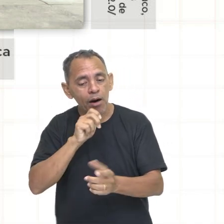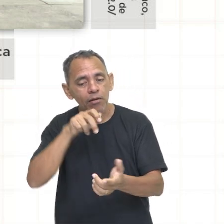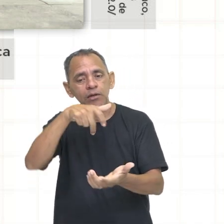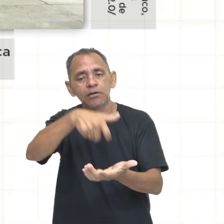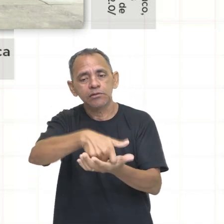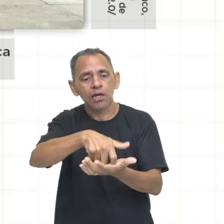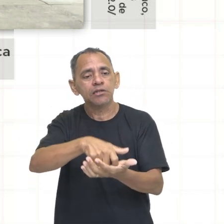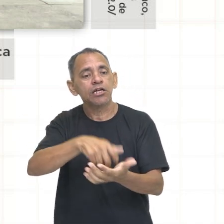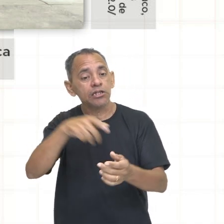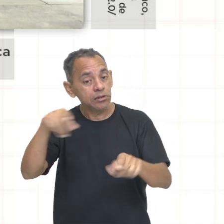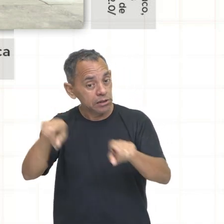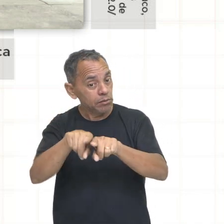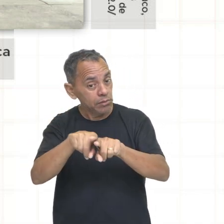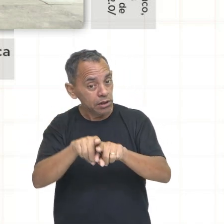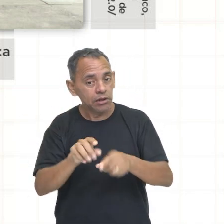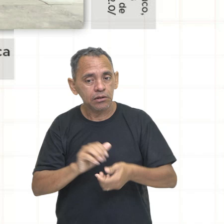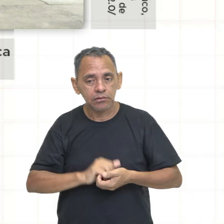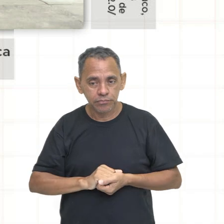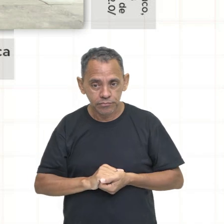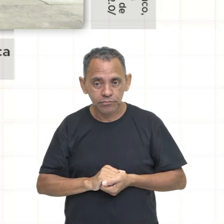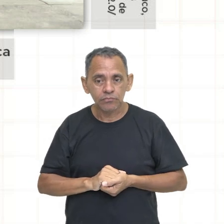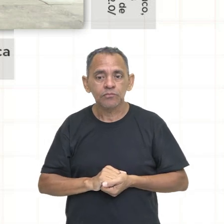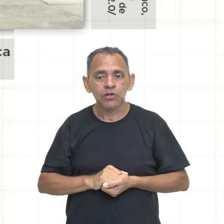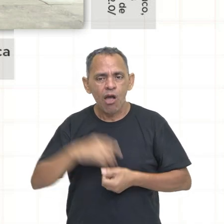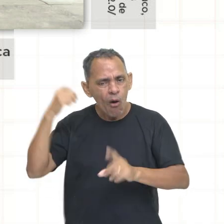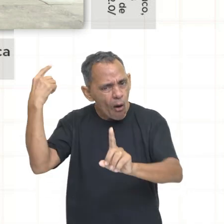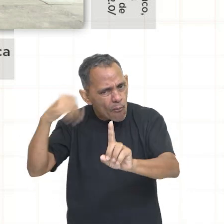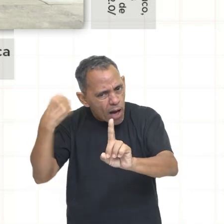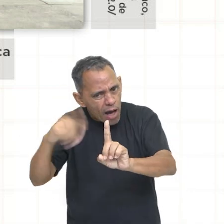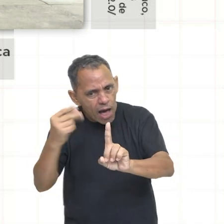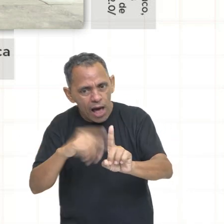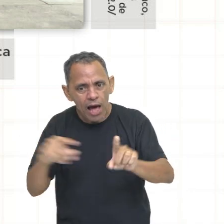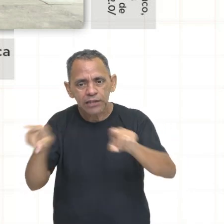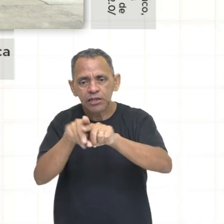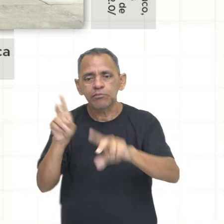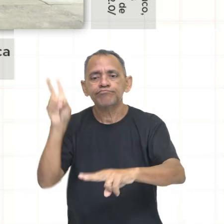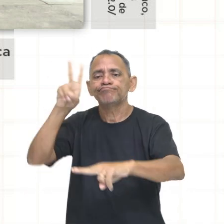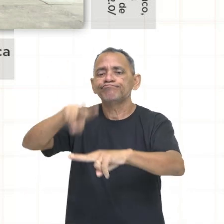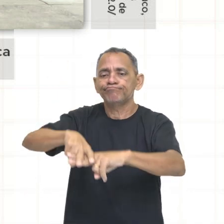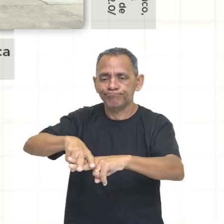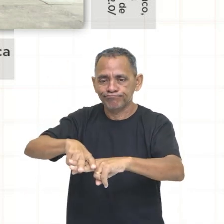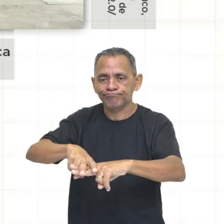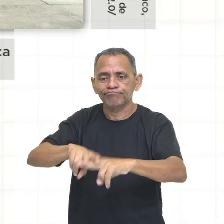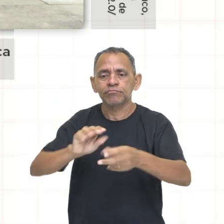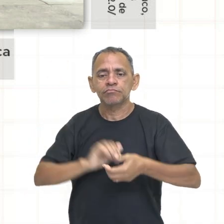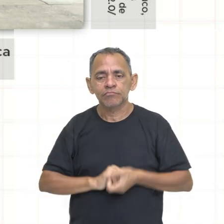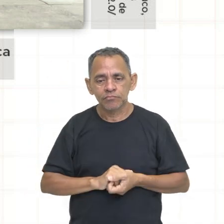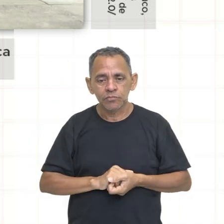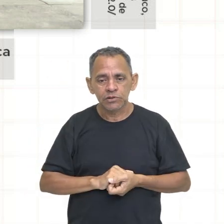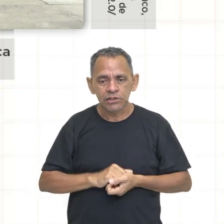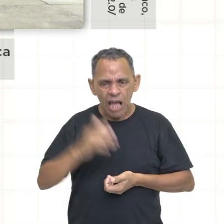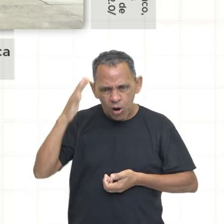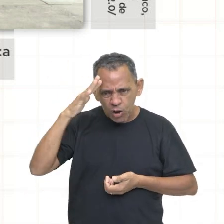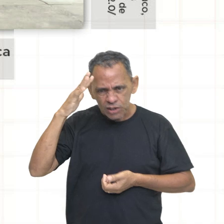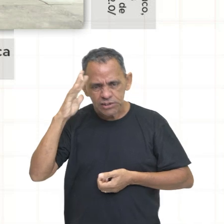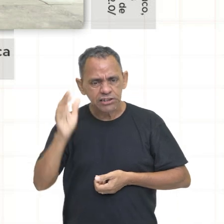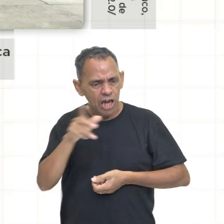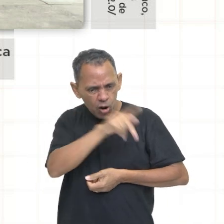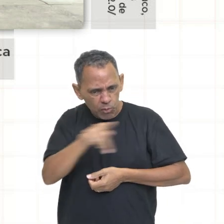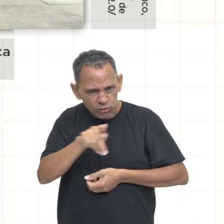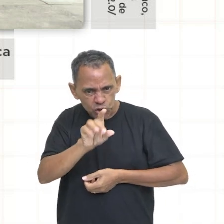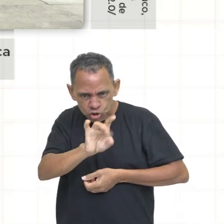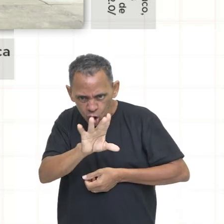era torturado e também era levado à prisão. Mas isso não acontecia somente com os professores, tá?